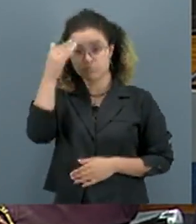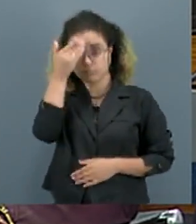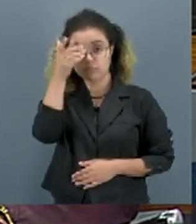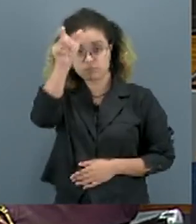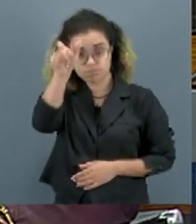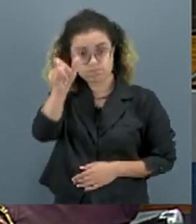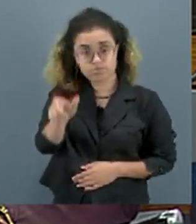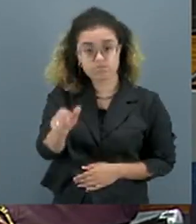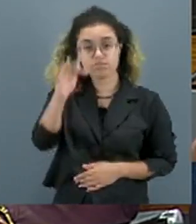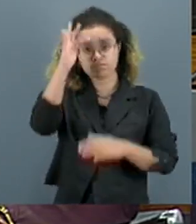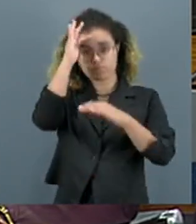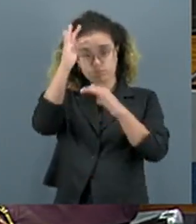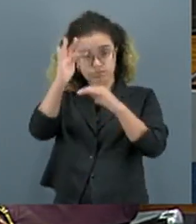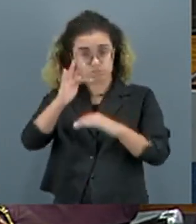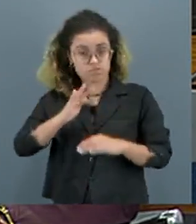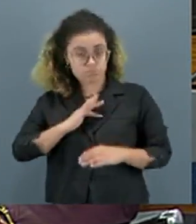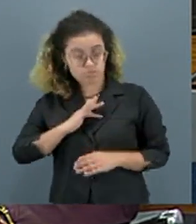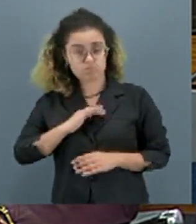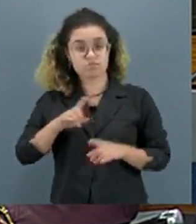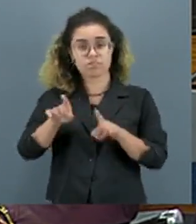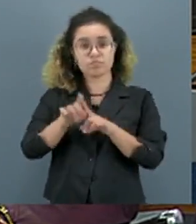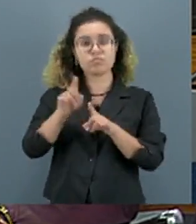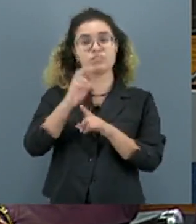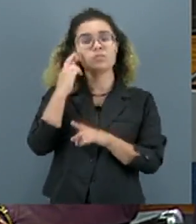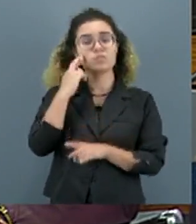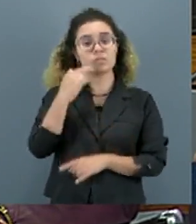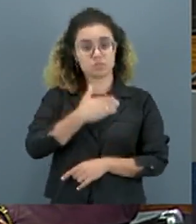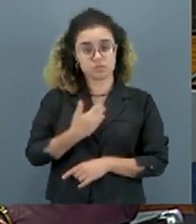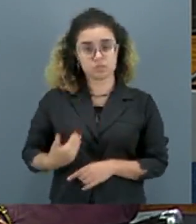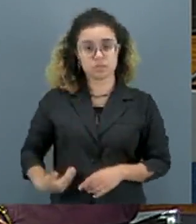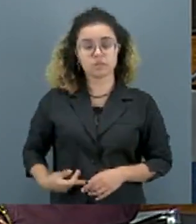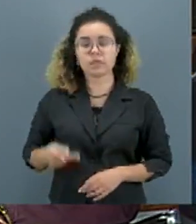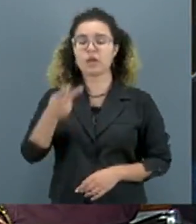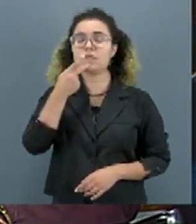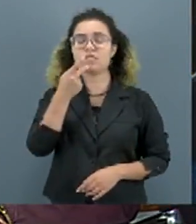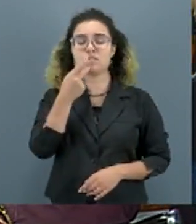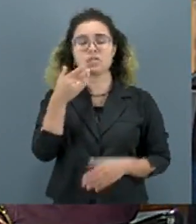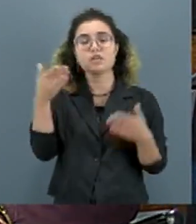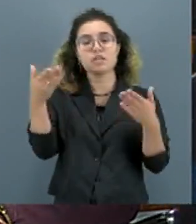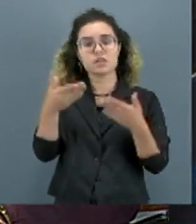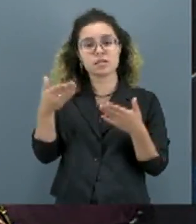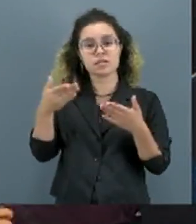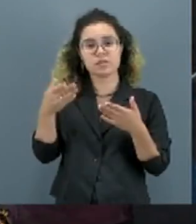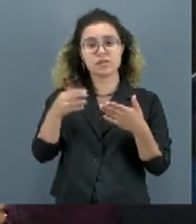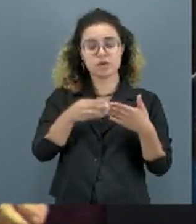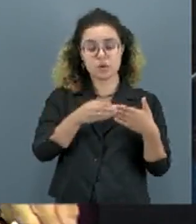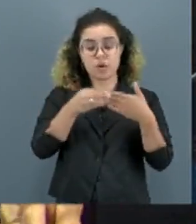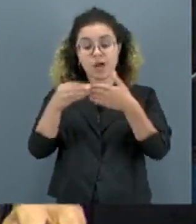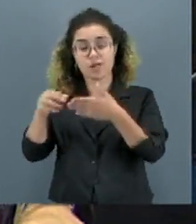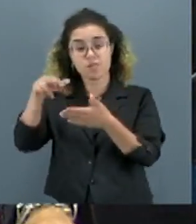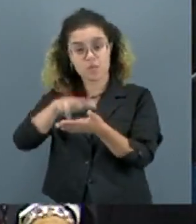a confiança e ao presidente o Rodrigo Pacheco dizer que sendo agora designado